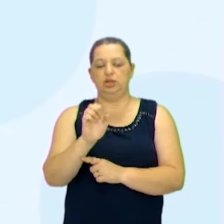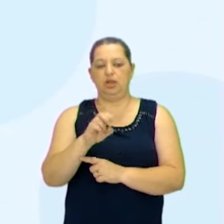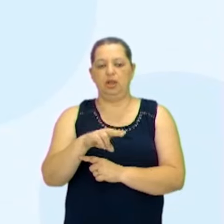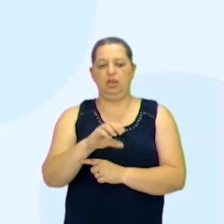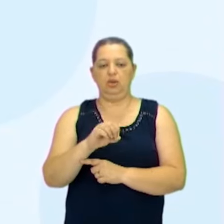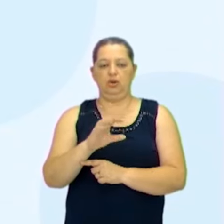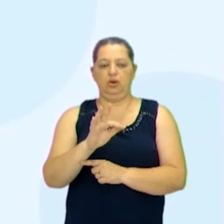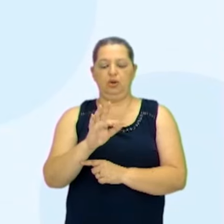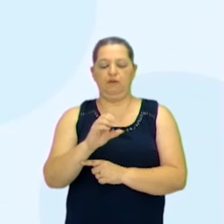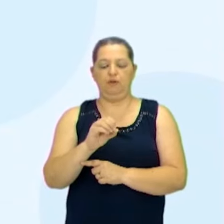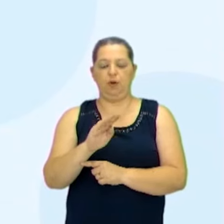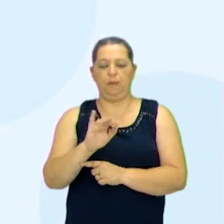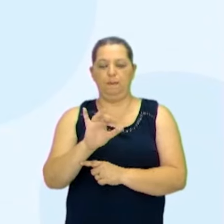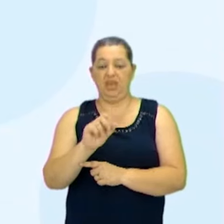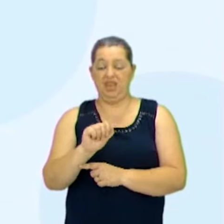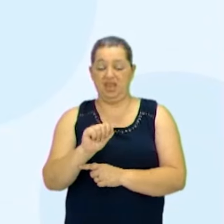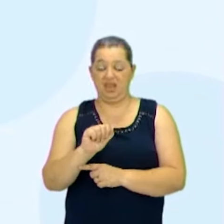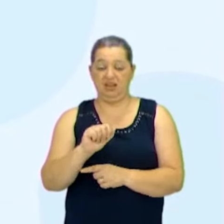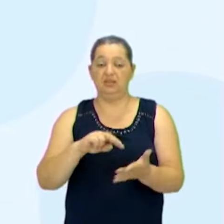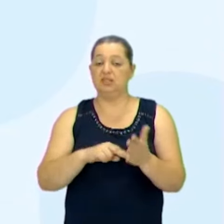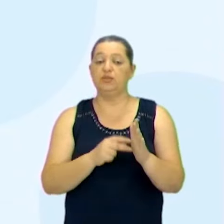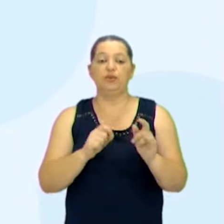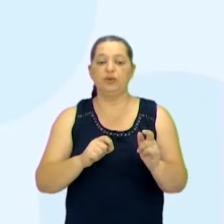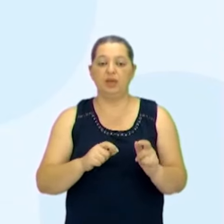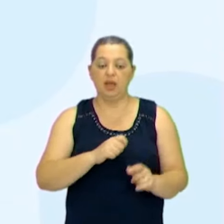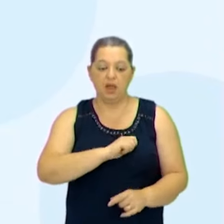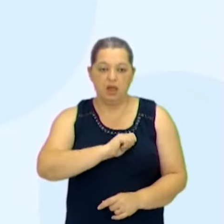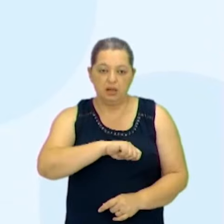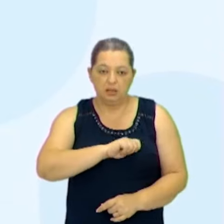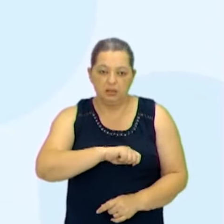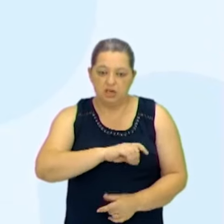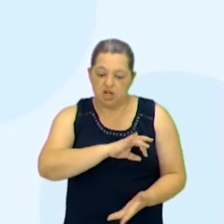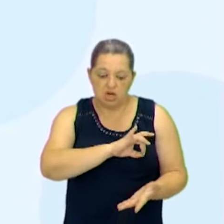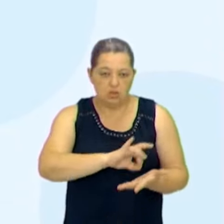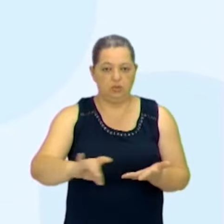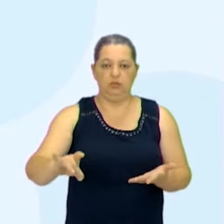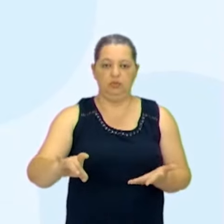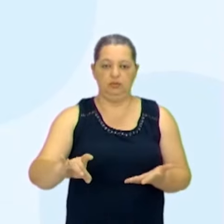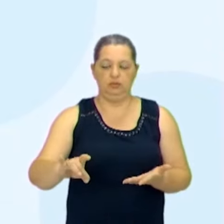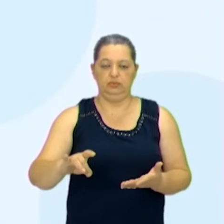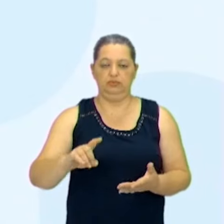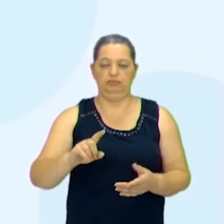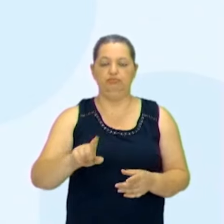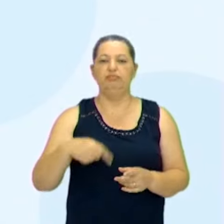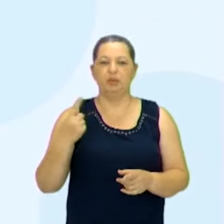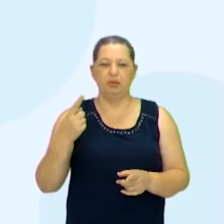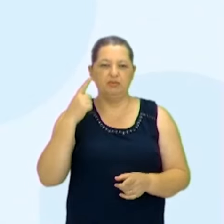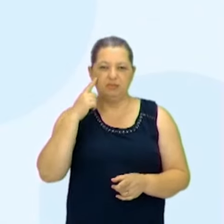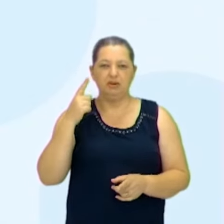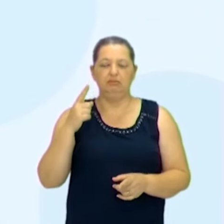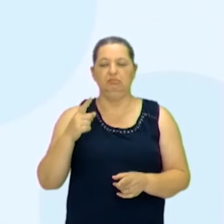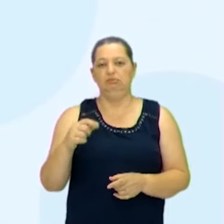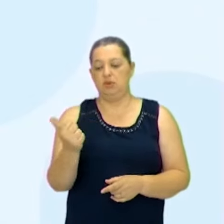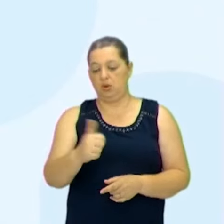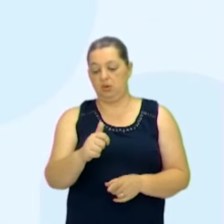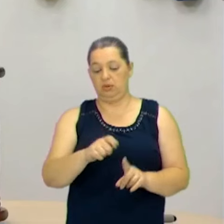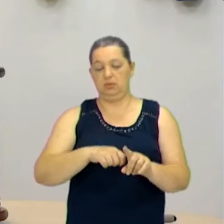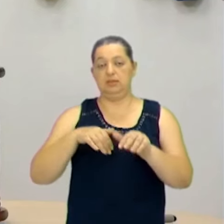de pessoas de outros lugares. Então, após o 11 de setembro, muito foi se falado